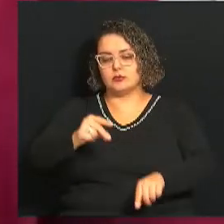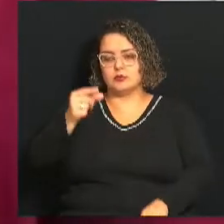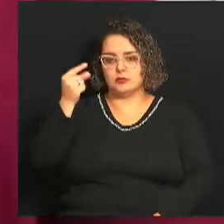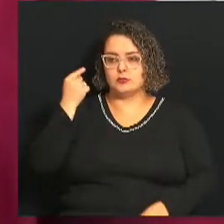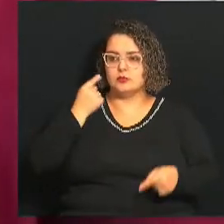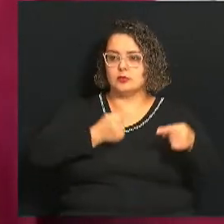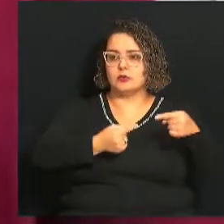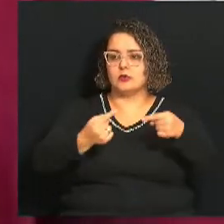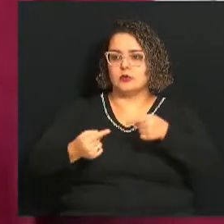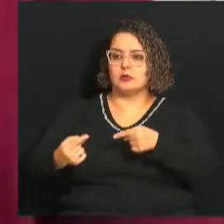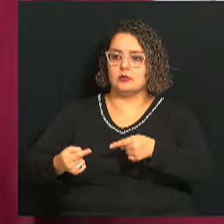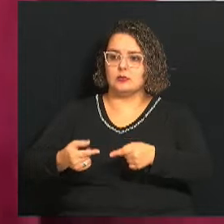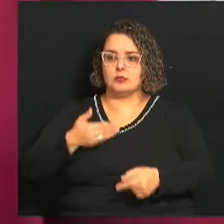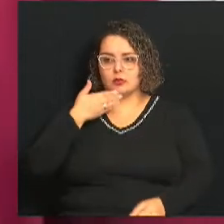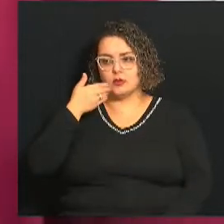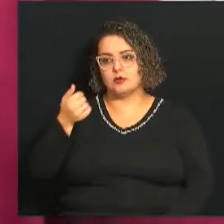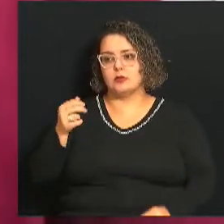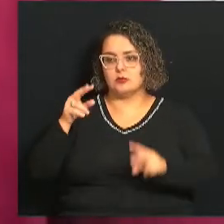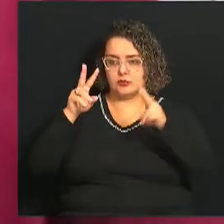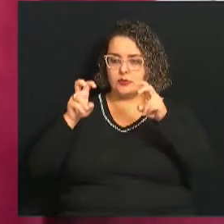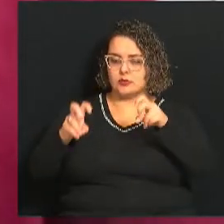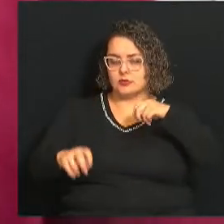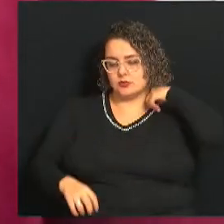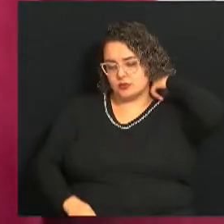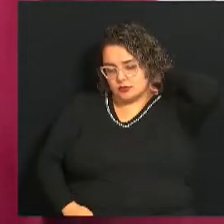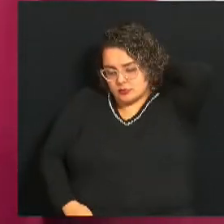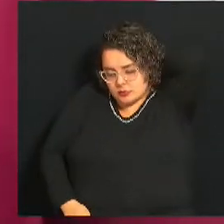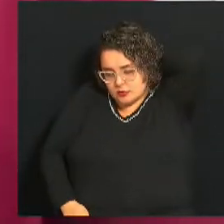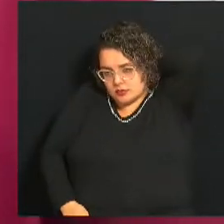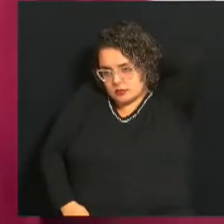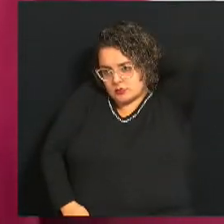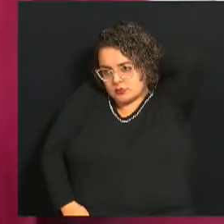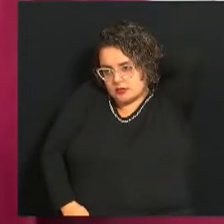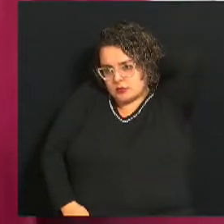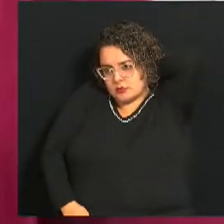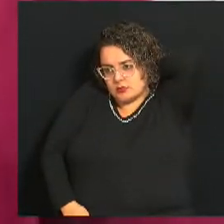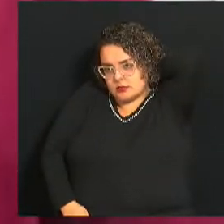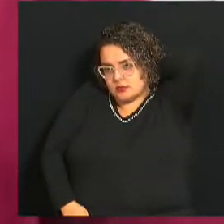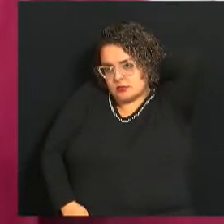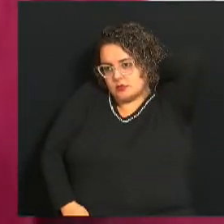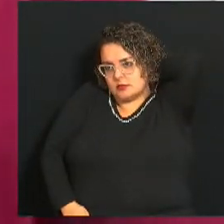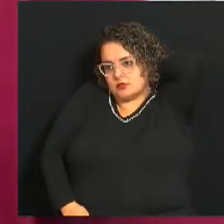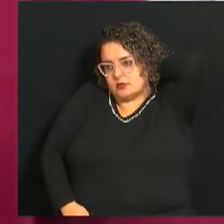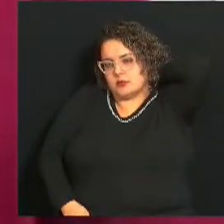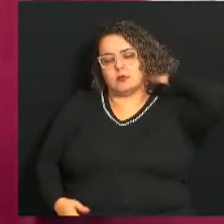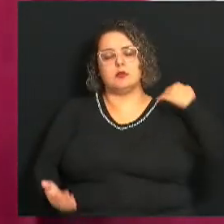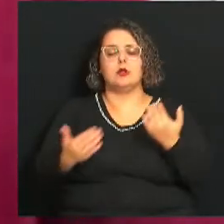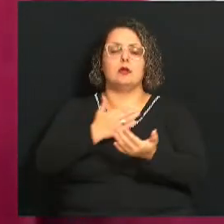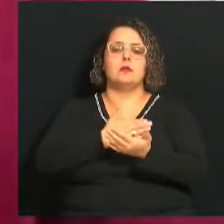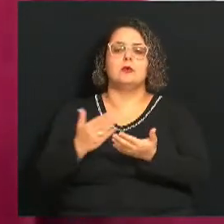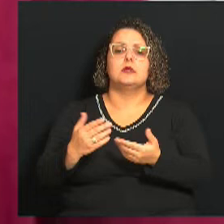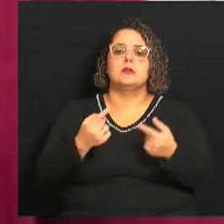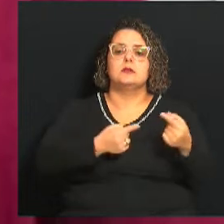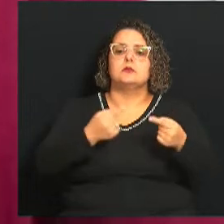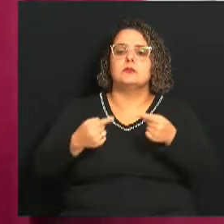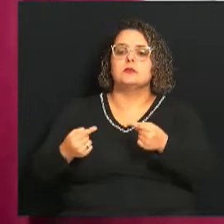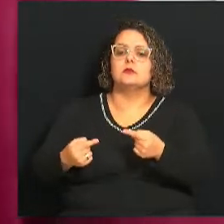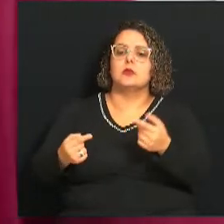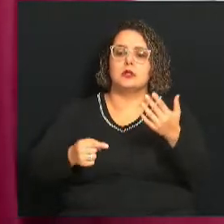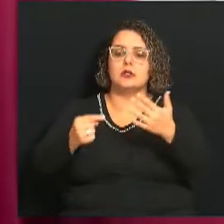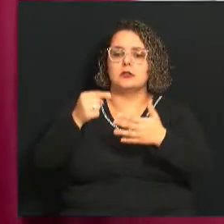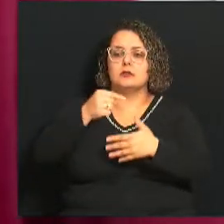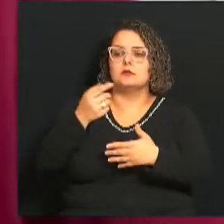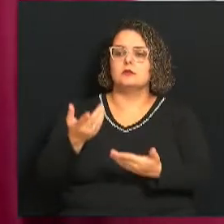e discutir melhor o assunto. Então, é isso, Rossini, da nossa parte aqui, para iniciar, eu acho que são esses pontos aí que eu